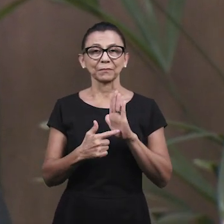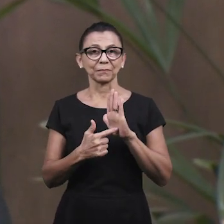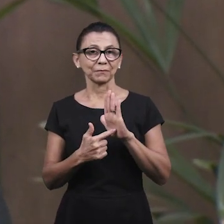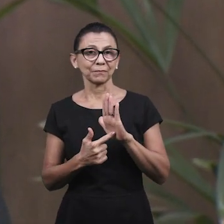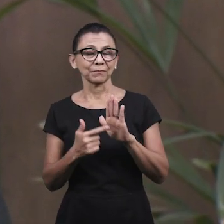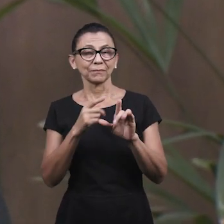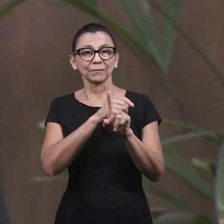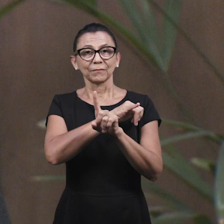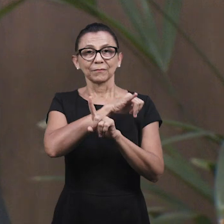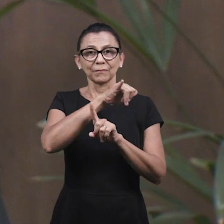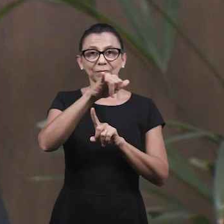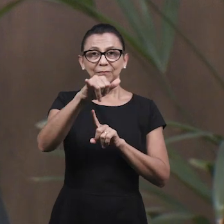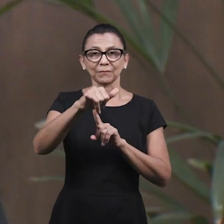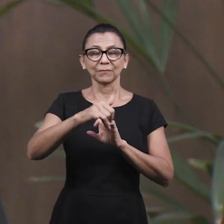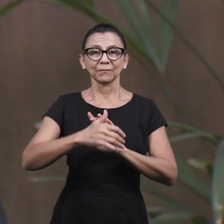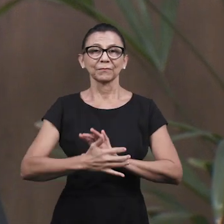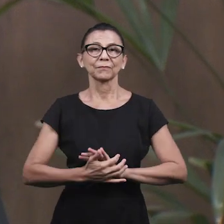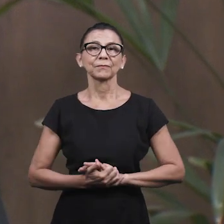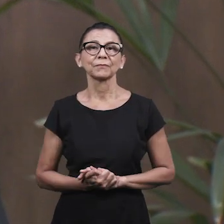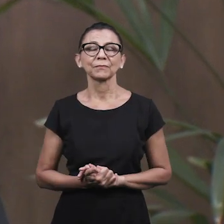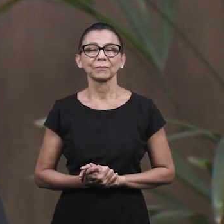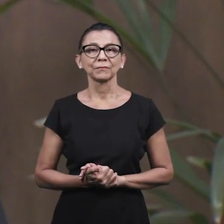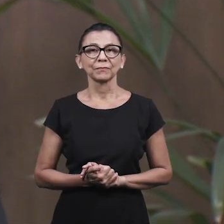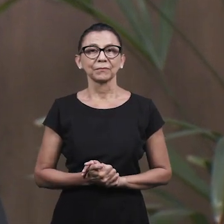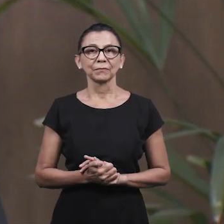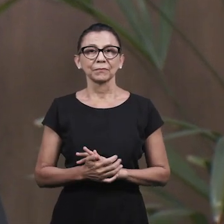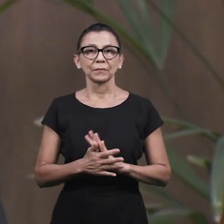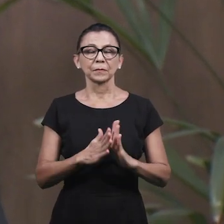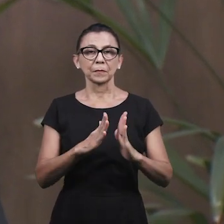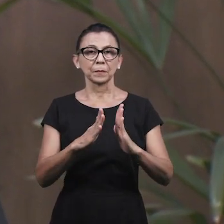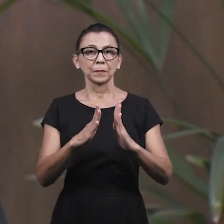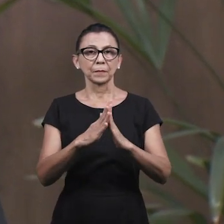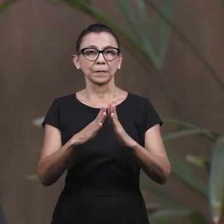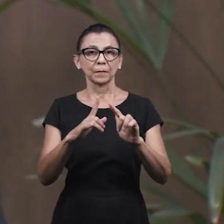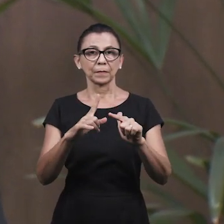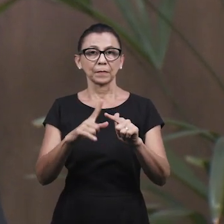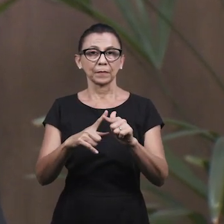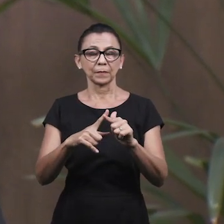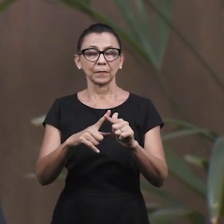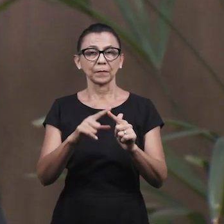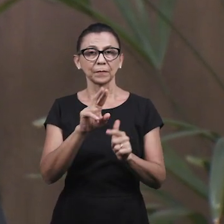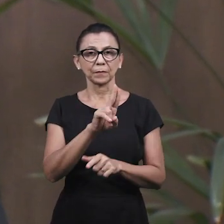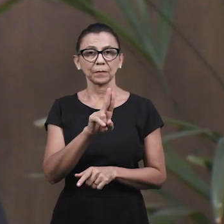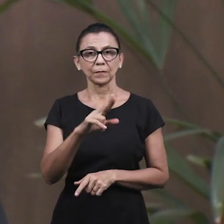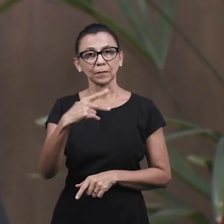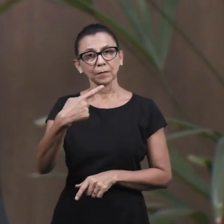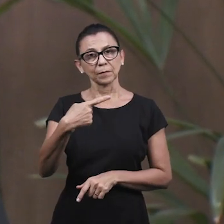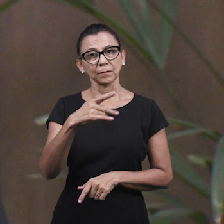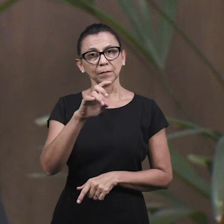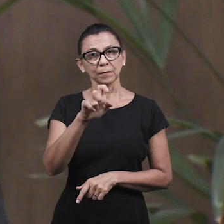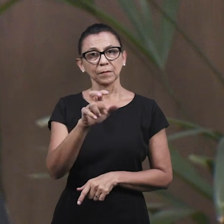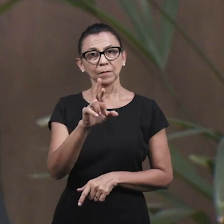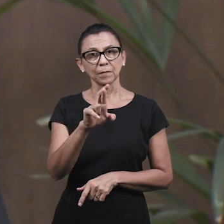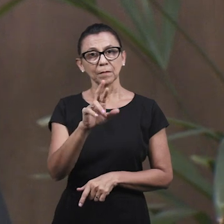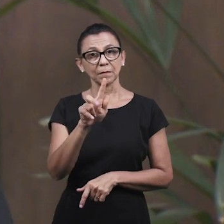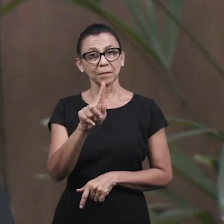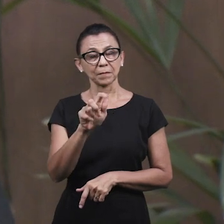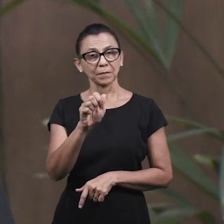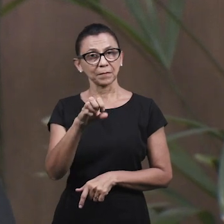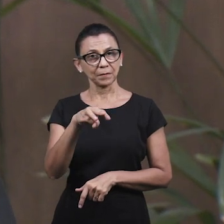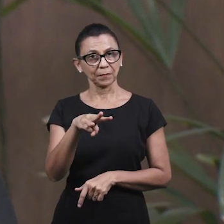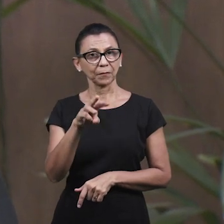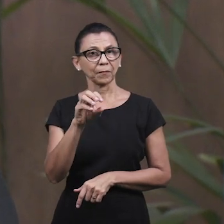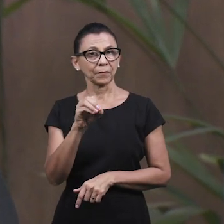de igreja de Pérgamo, por isso casamento pervertido. Porque o casamento, quer dizer, a união da igreja com o Império